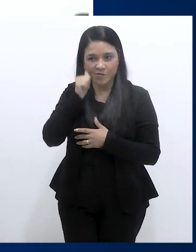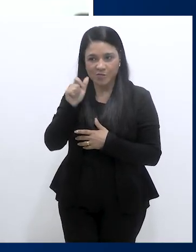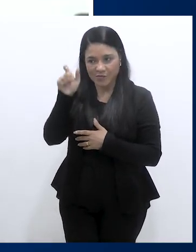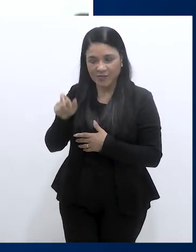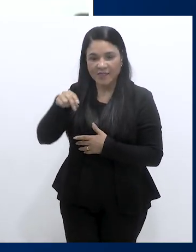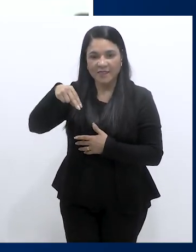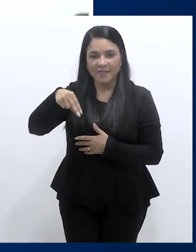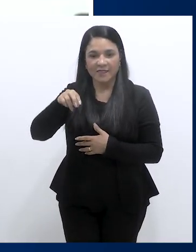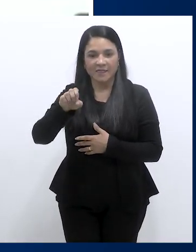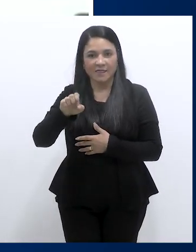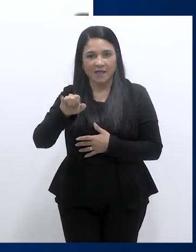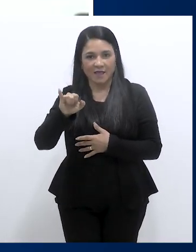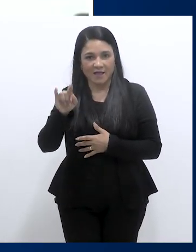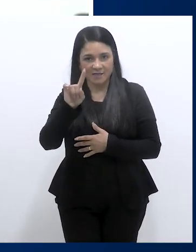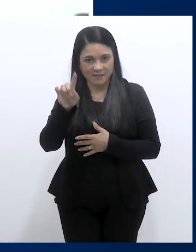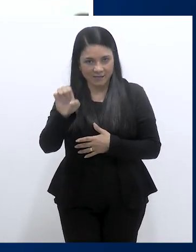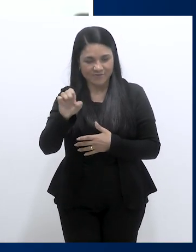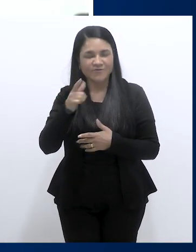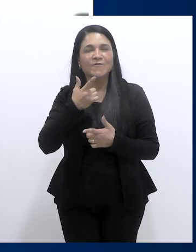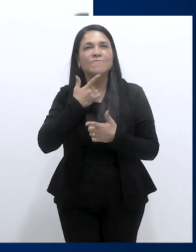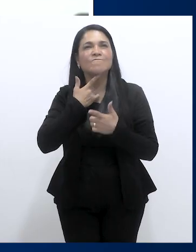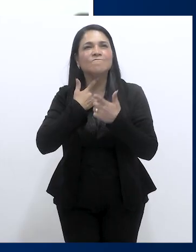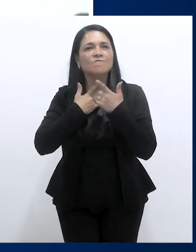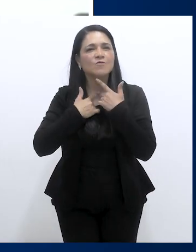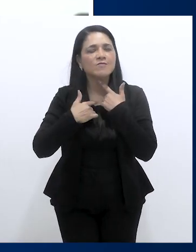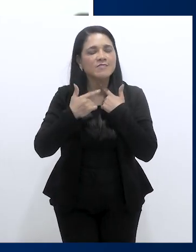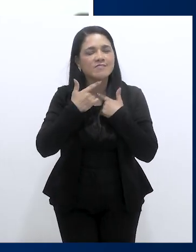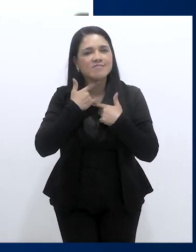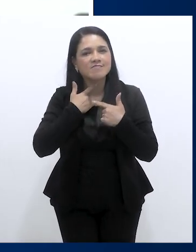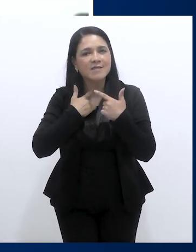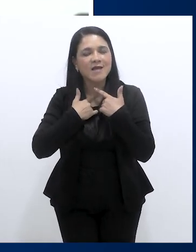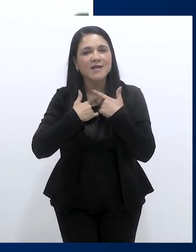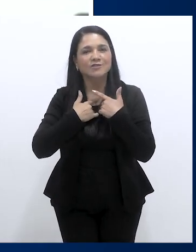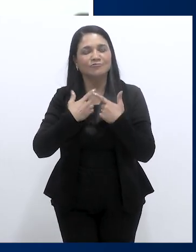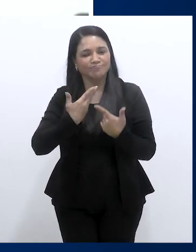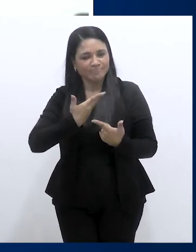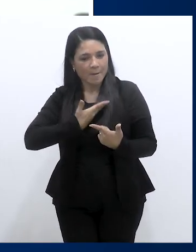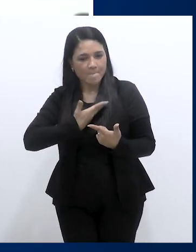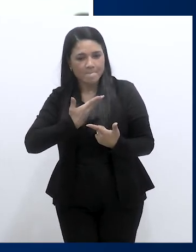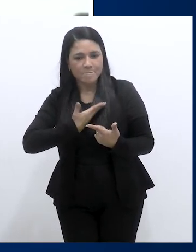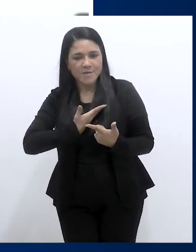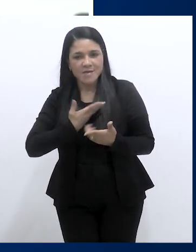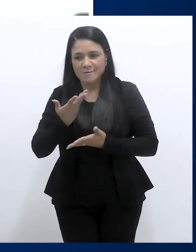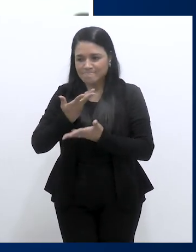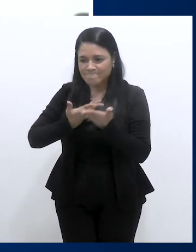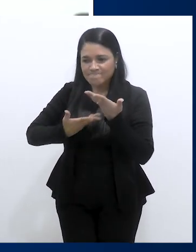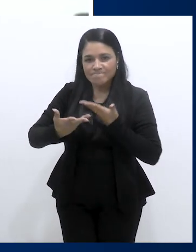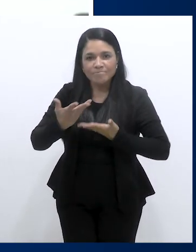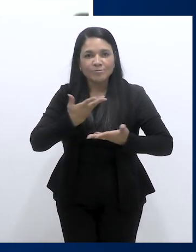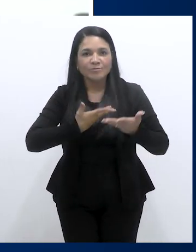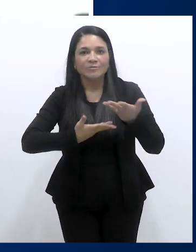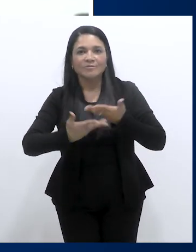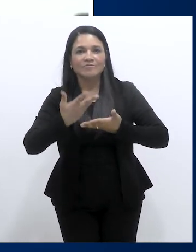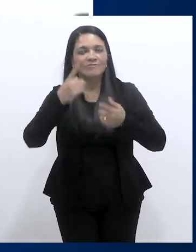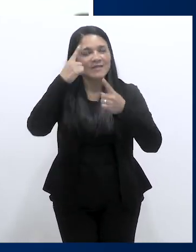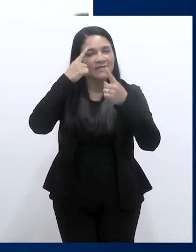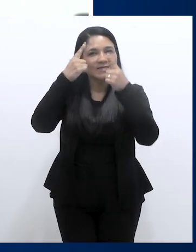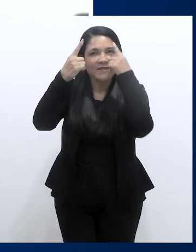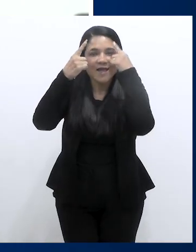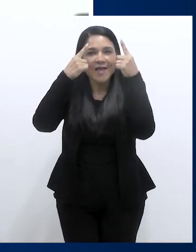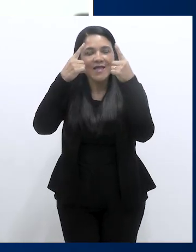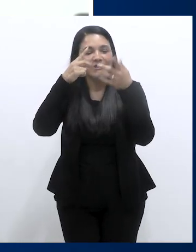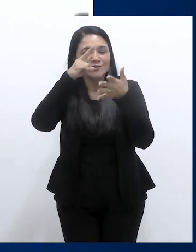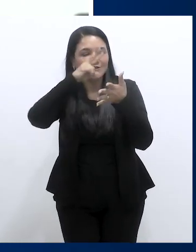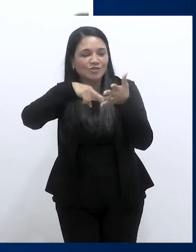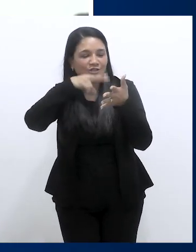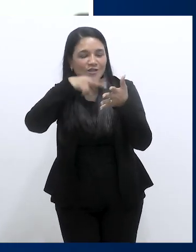a Neise, ela estava com muita vontade de ter amigas com quem trocar ideias sobre